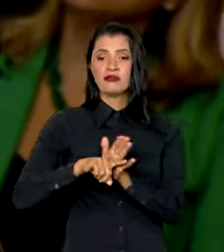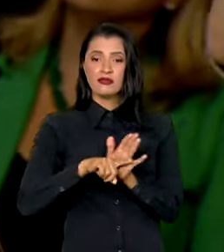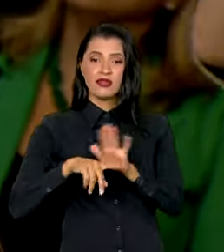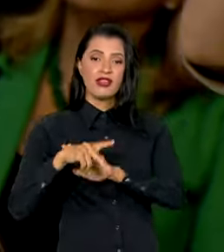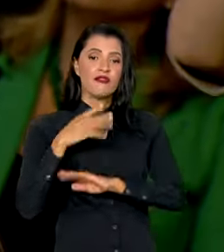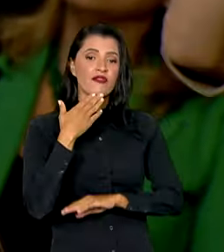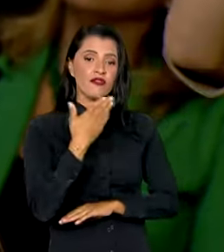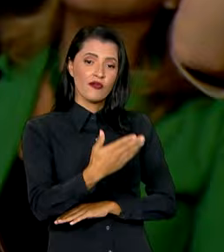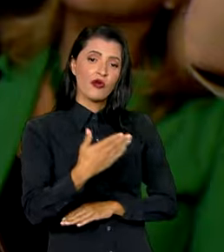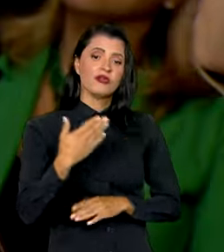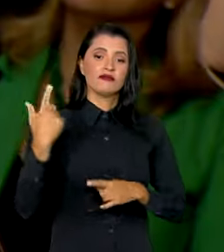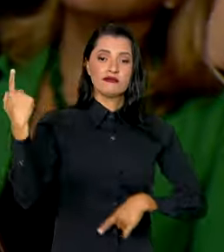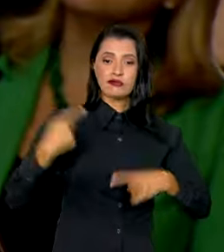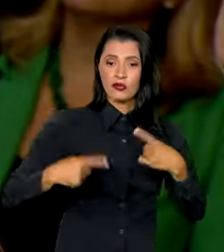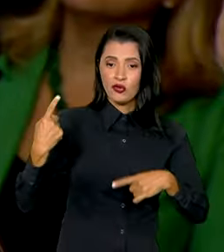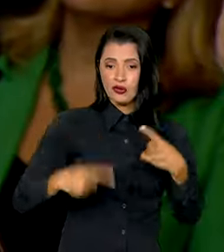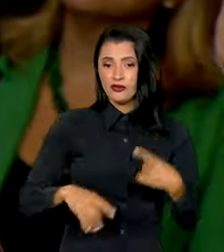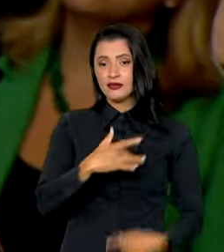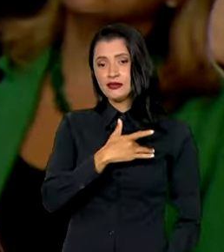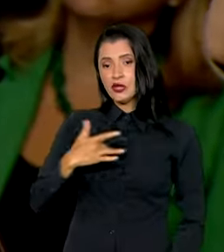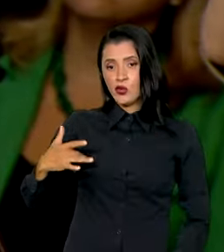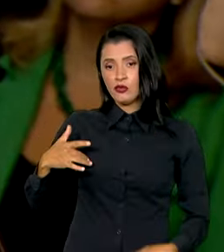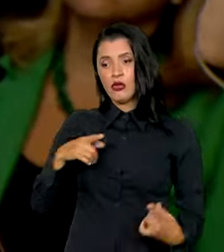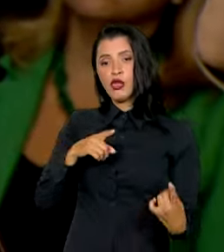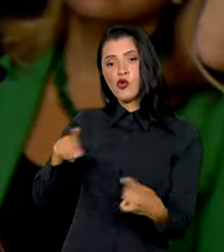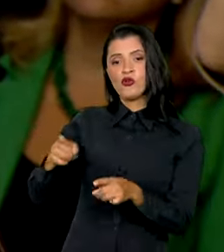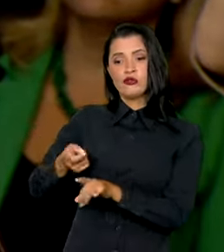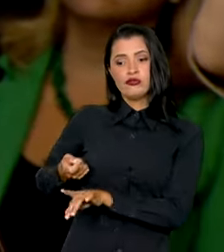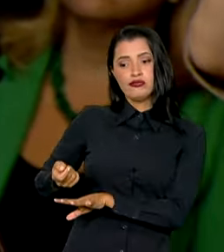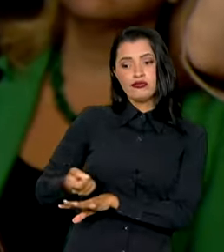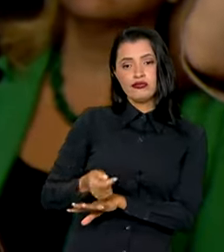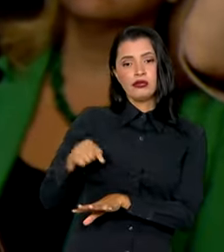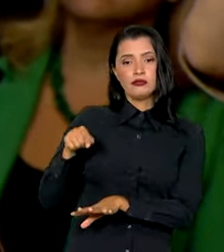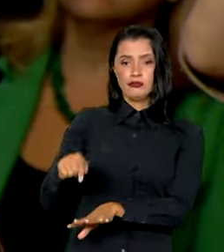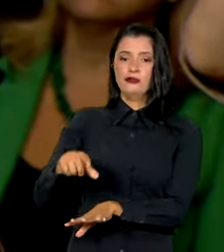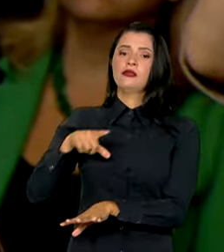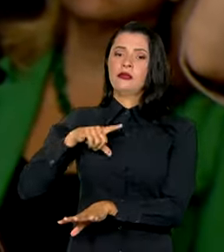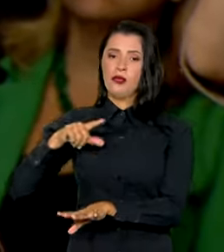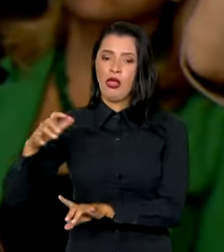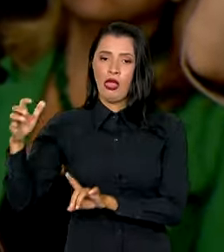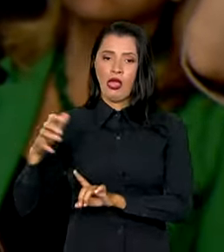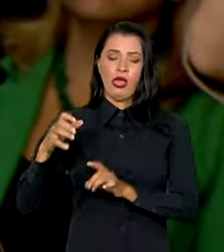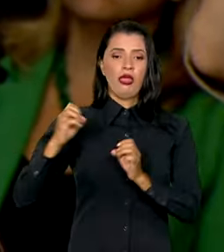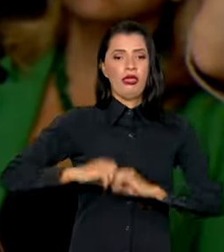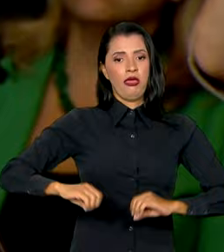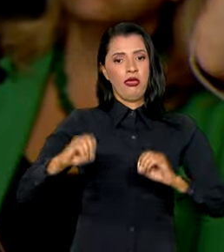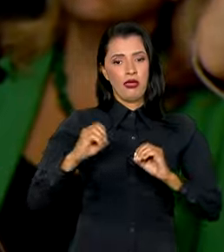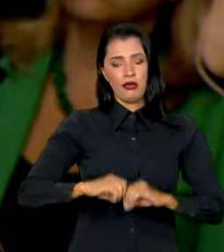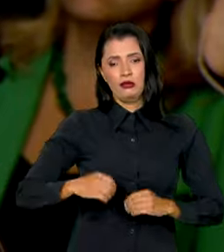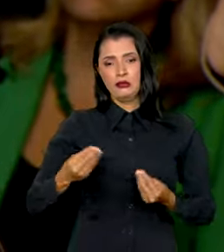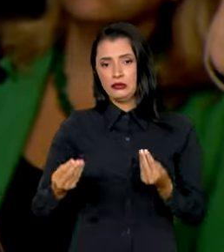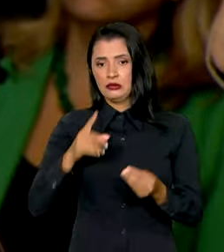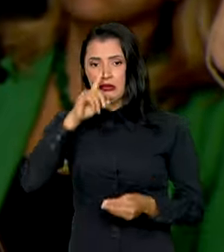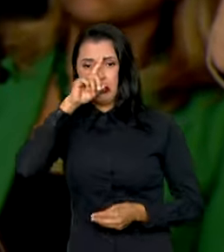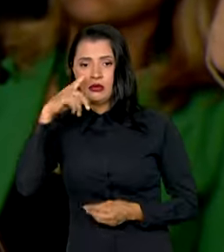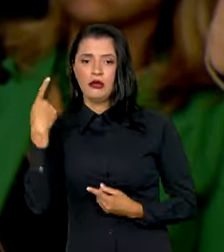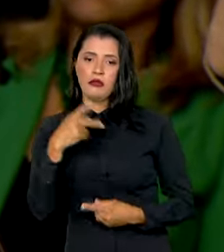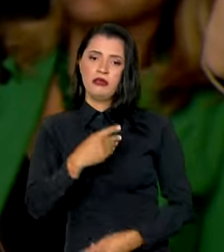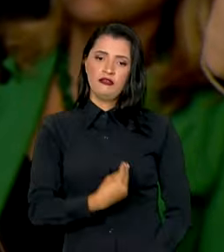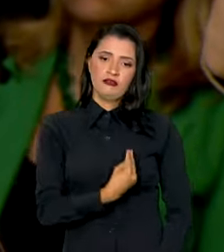de saúde e combater a desinformação que afeta e causa risco para a